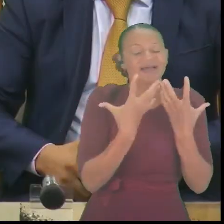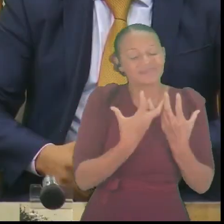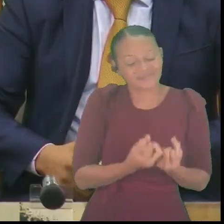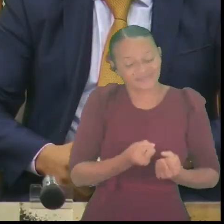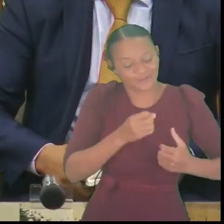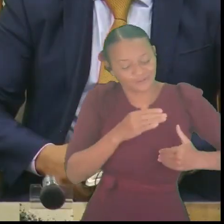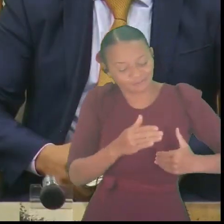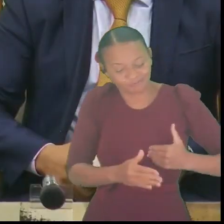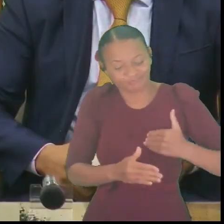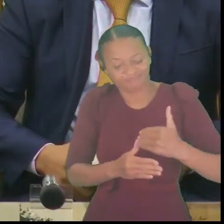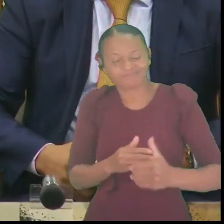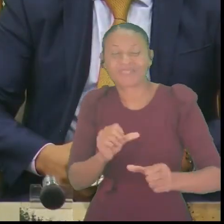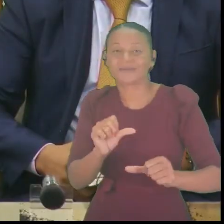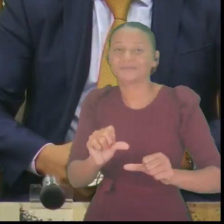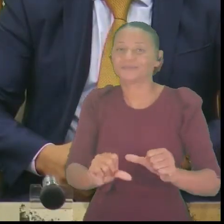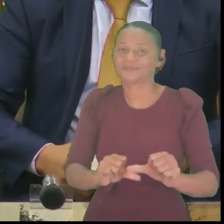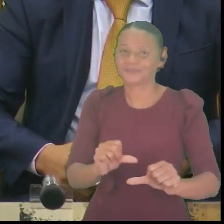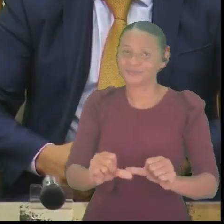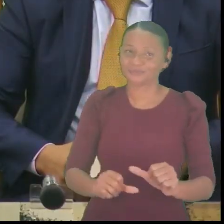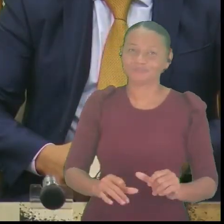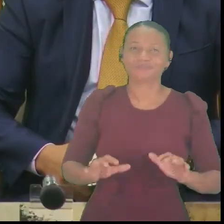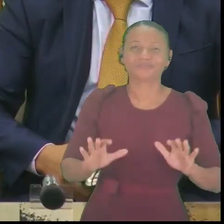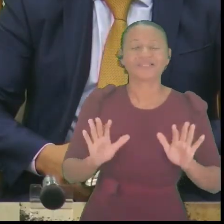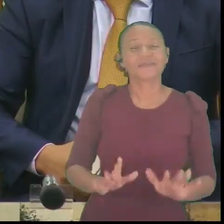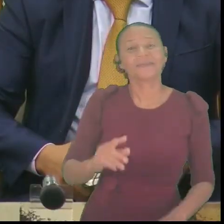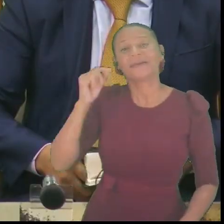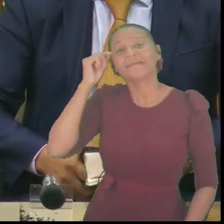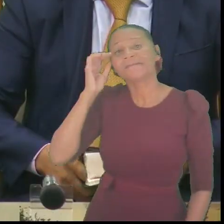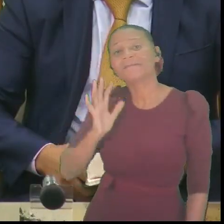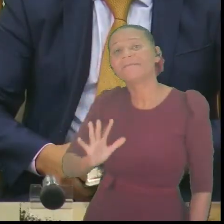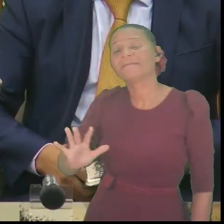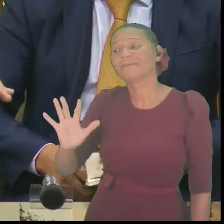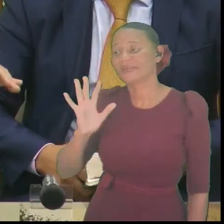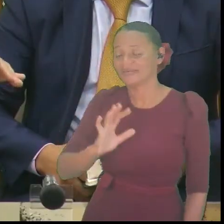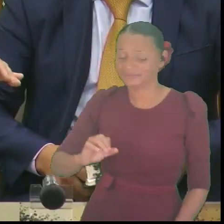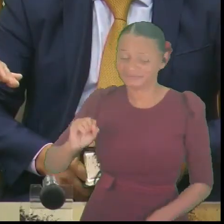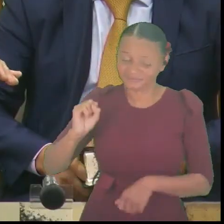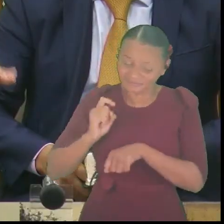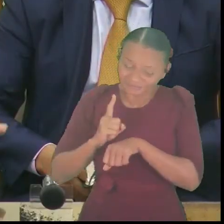da metamorfose. Mas imagine que lá vem a lagartinha.